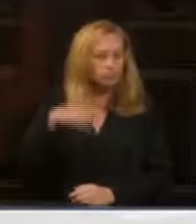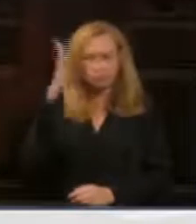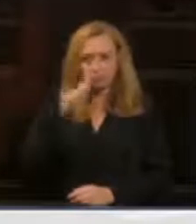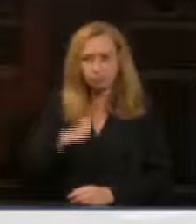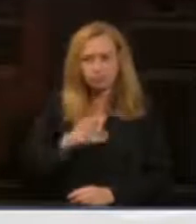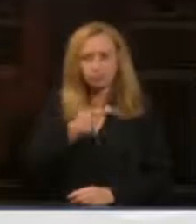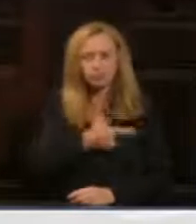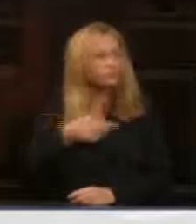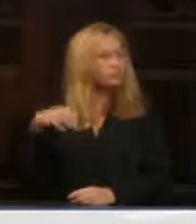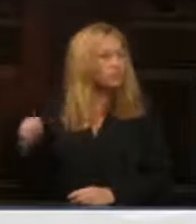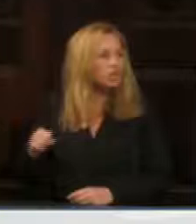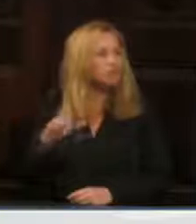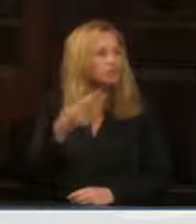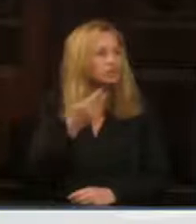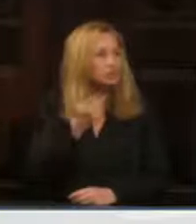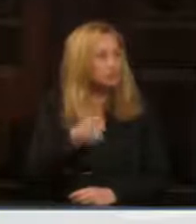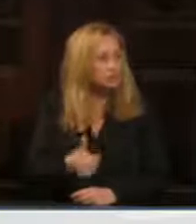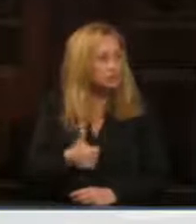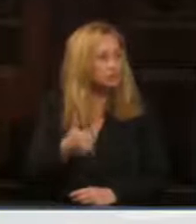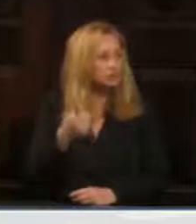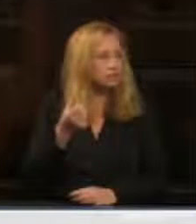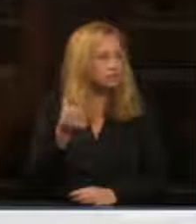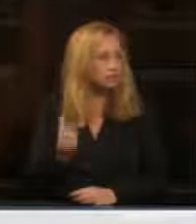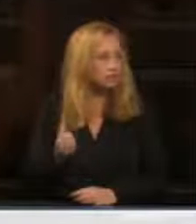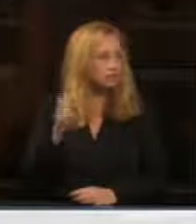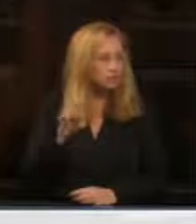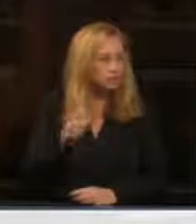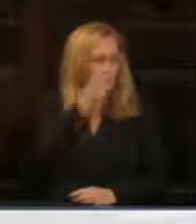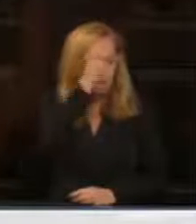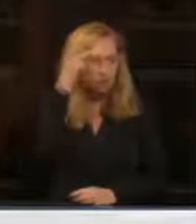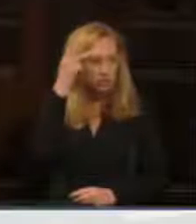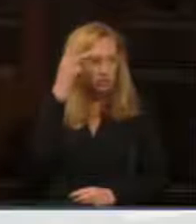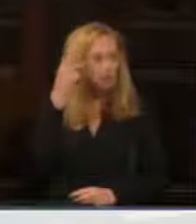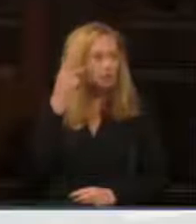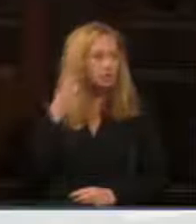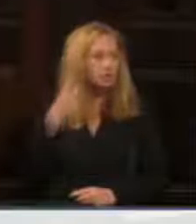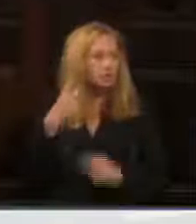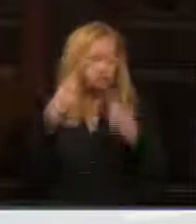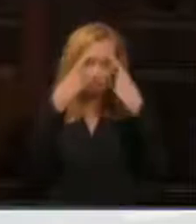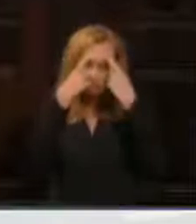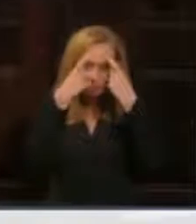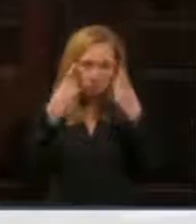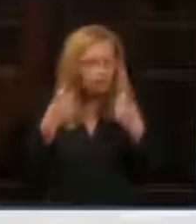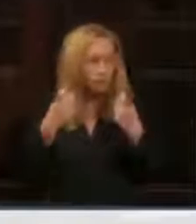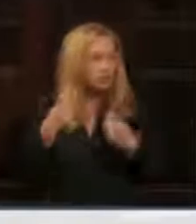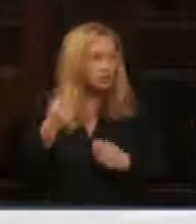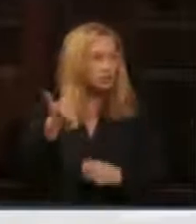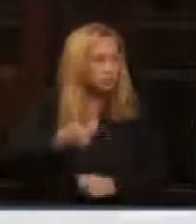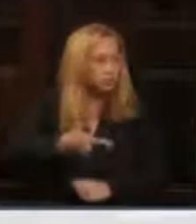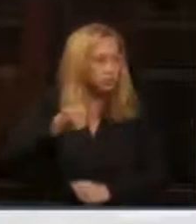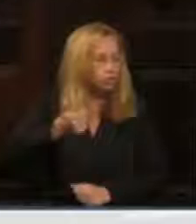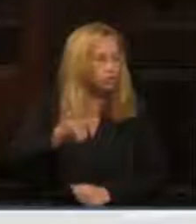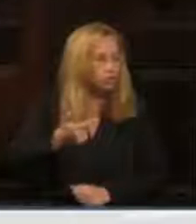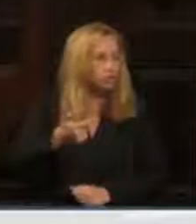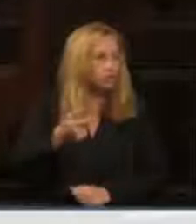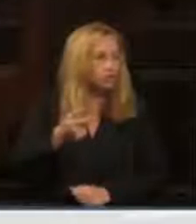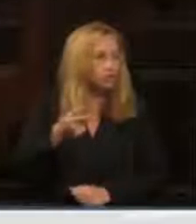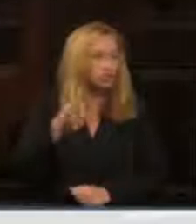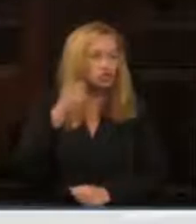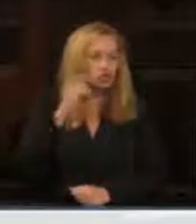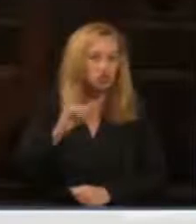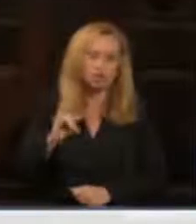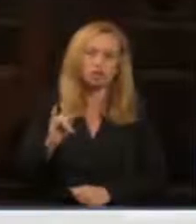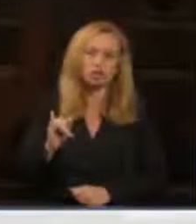2018, 175 pessoas foram vítimas de violência letal por dia.